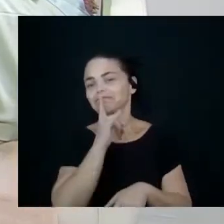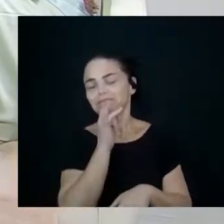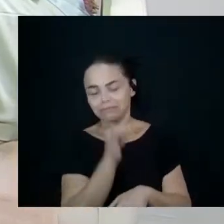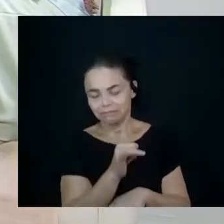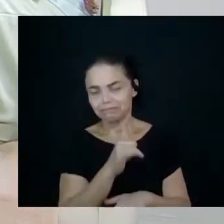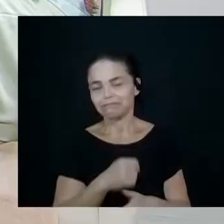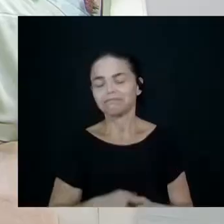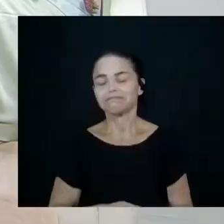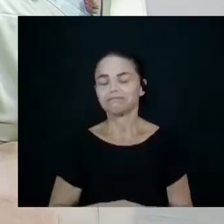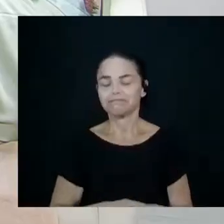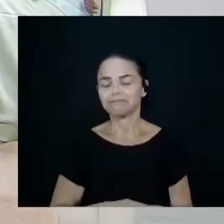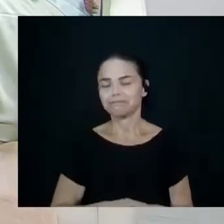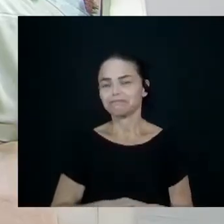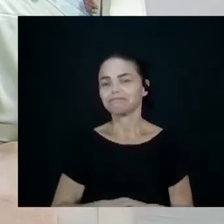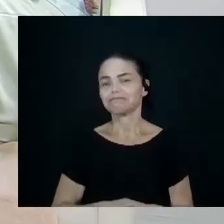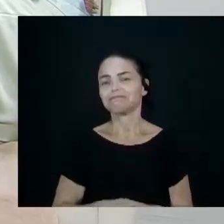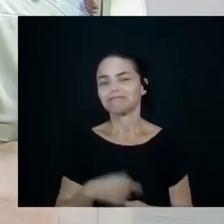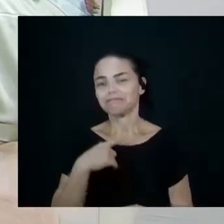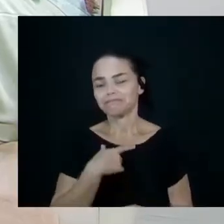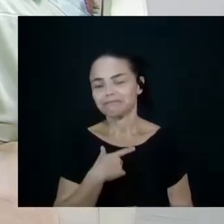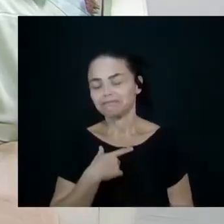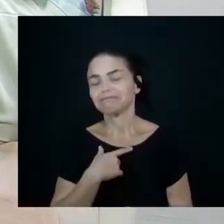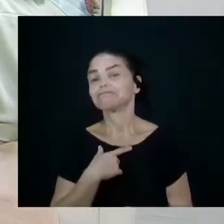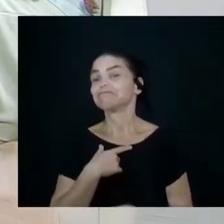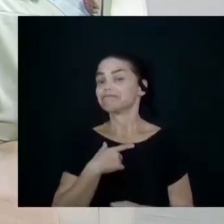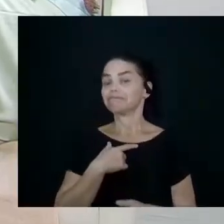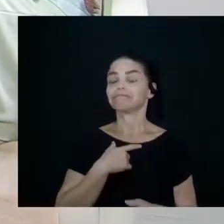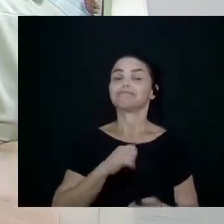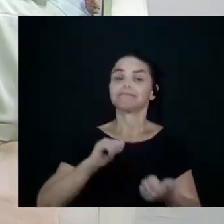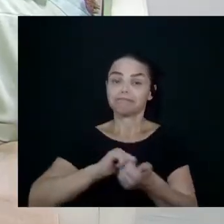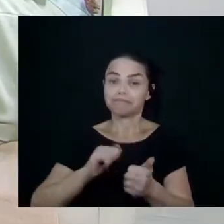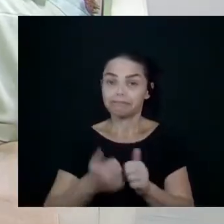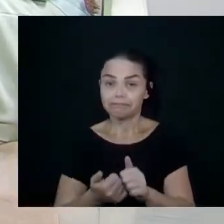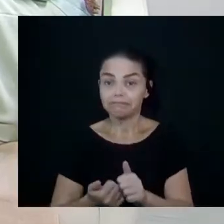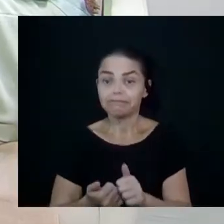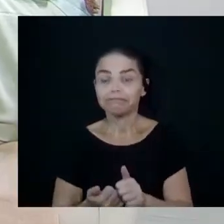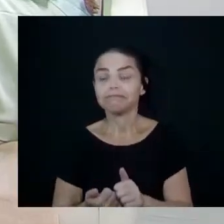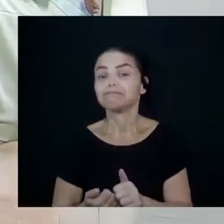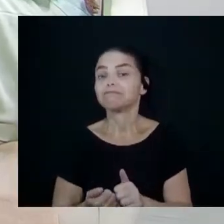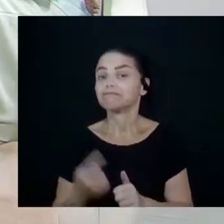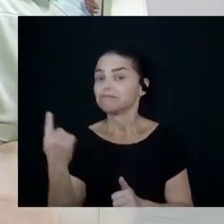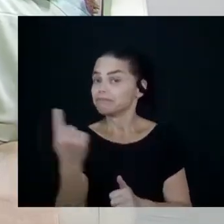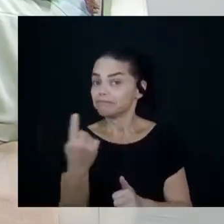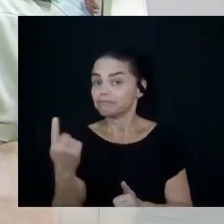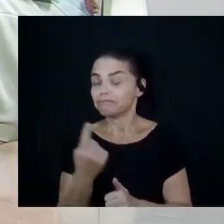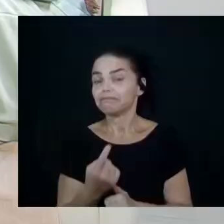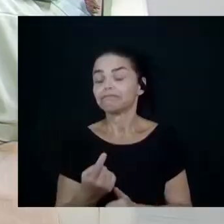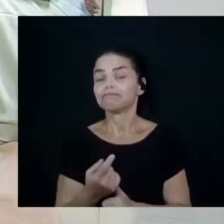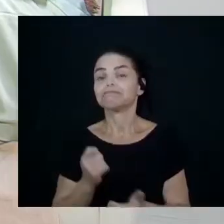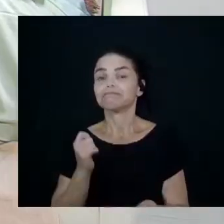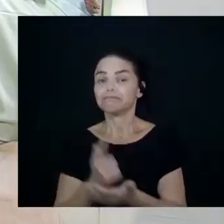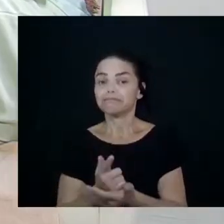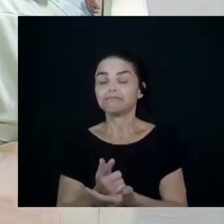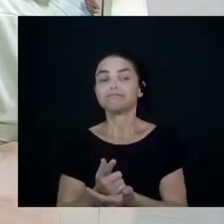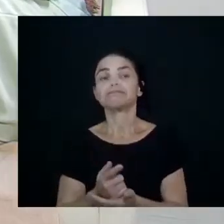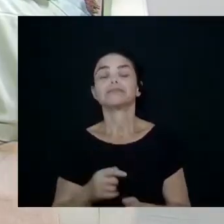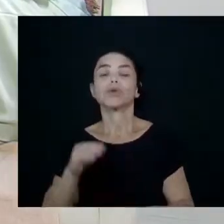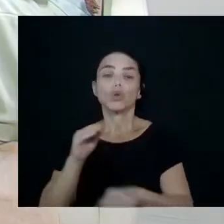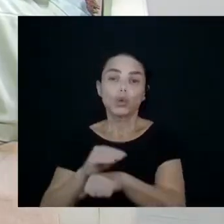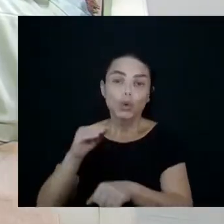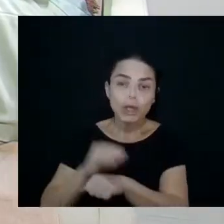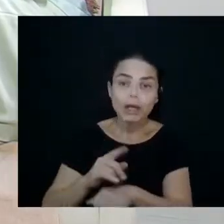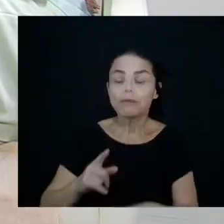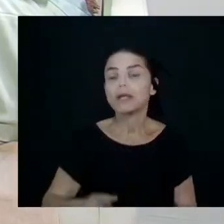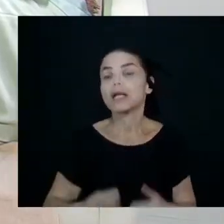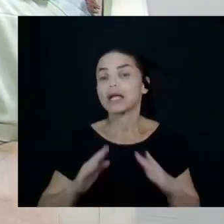pai, que a gente teve que, então, se adaptar, porque ele era o único que patrocinava o sustento da casa, minha